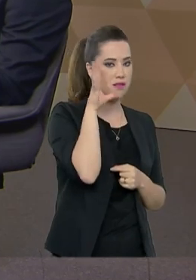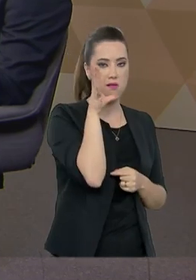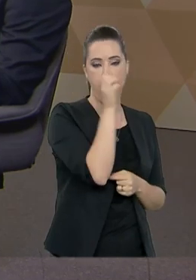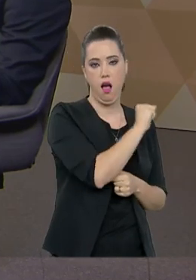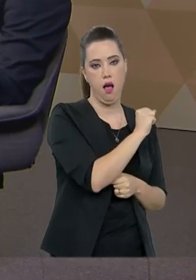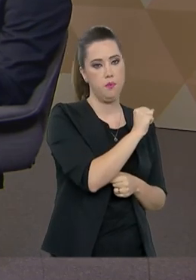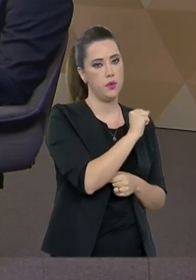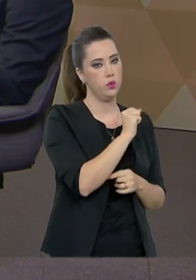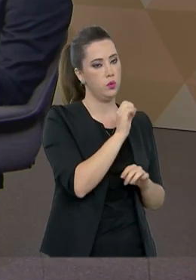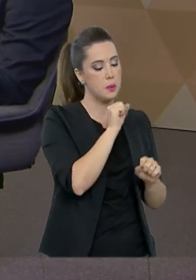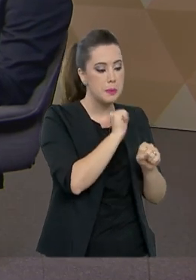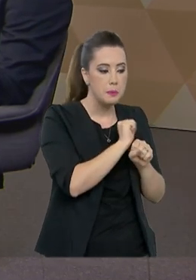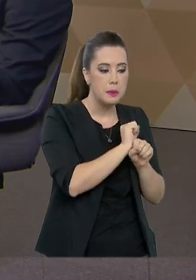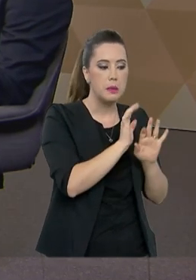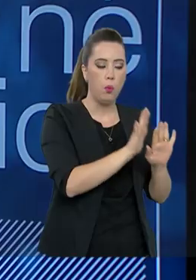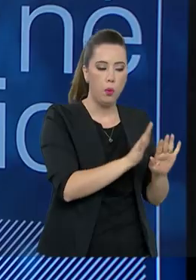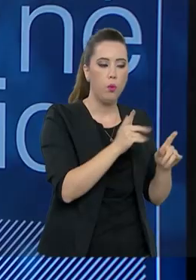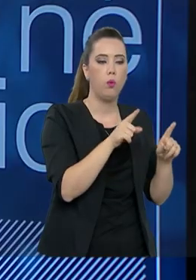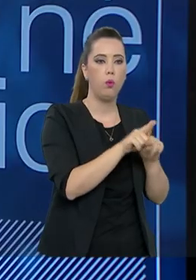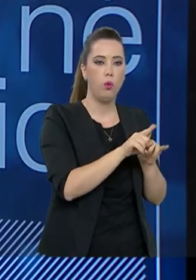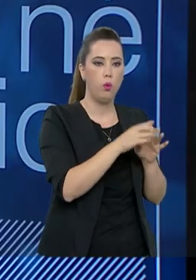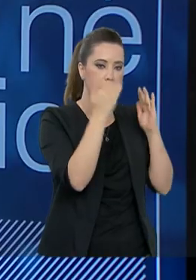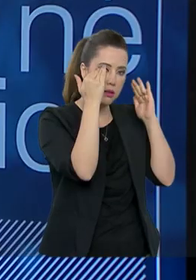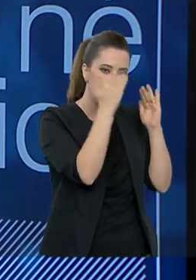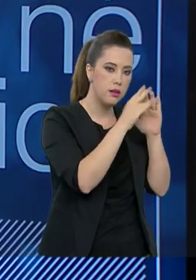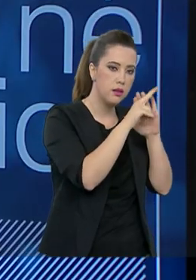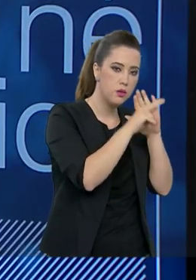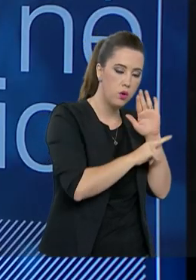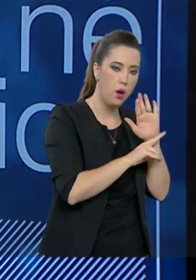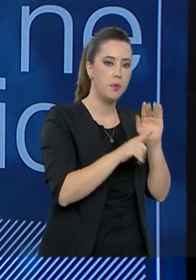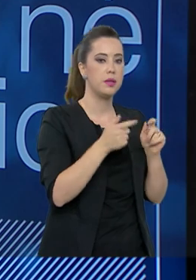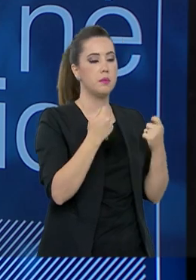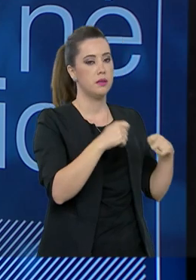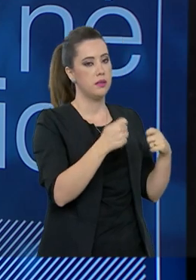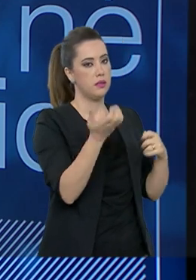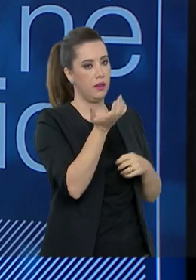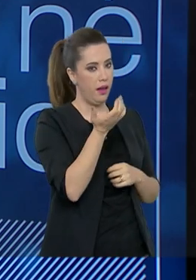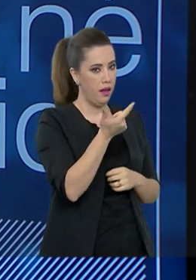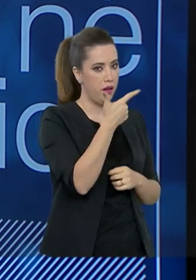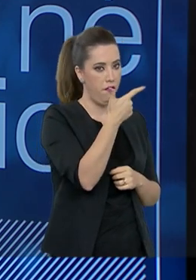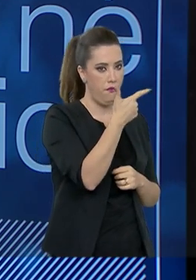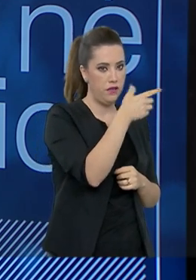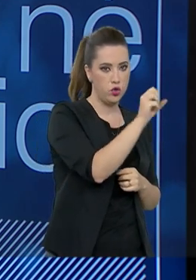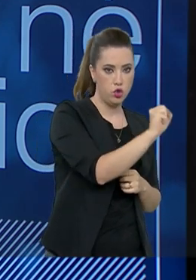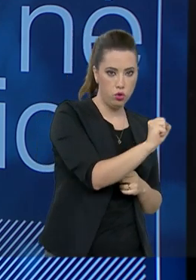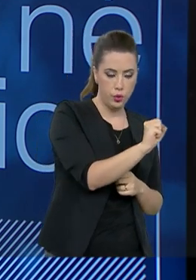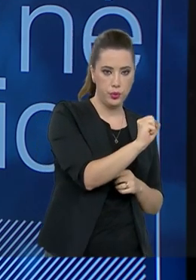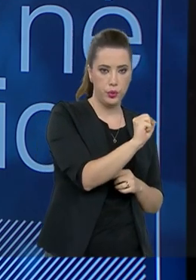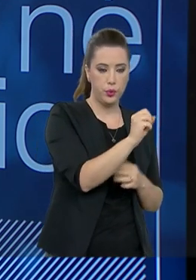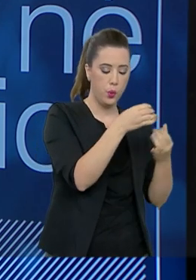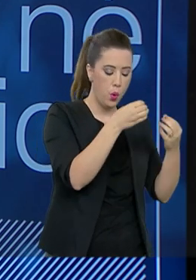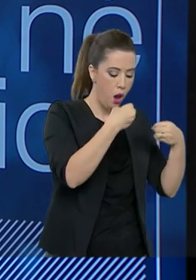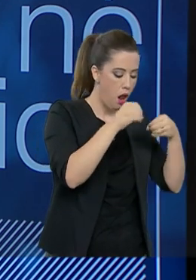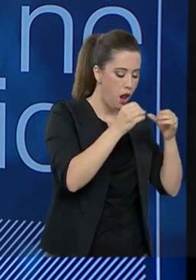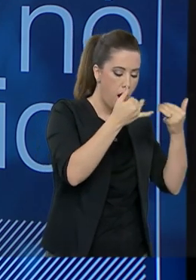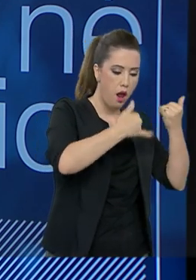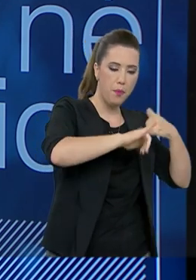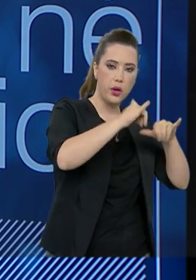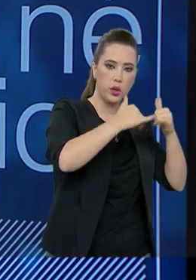mas sem atropelar os critérios técnicos, está com 28 laboratórios integrados, né? Os